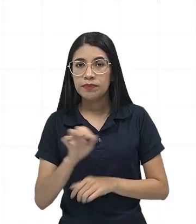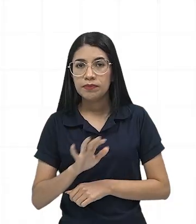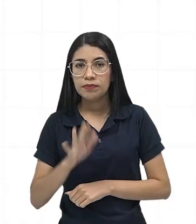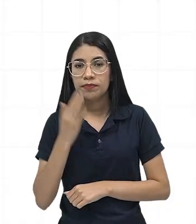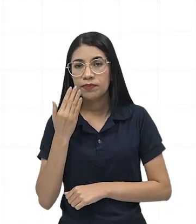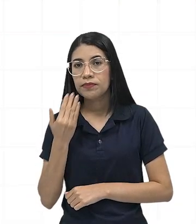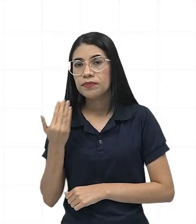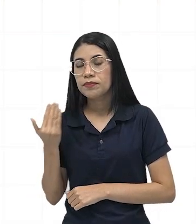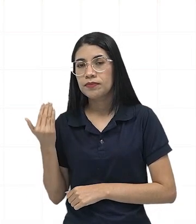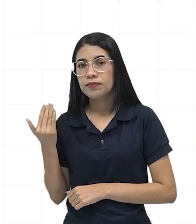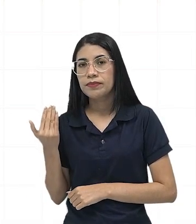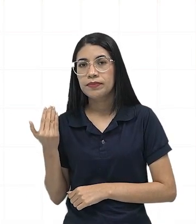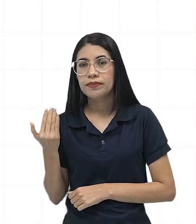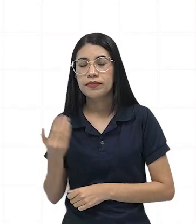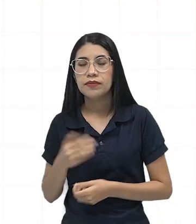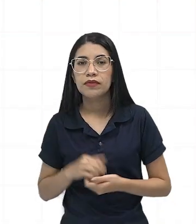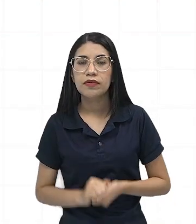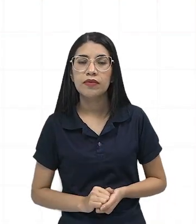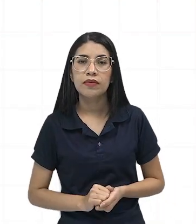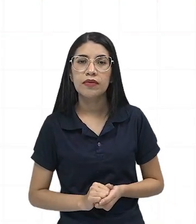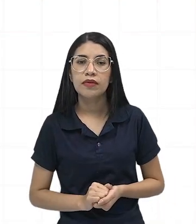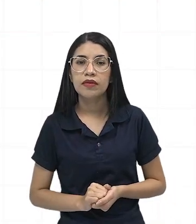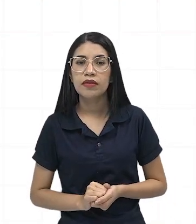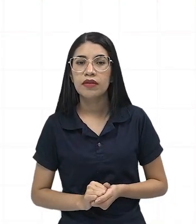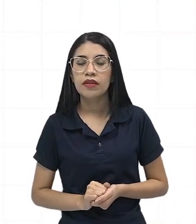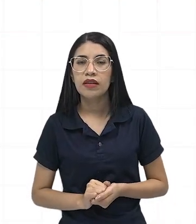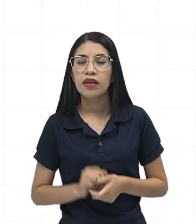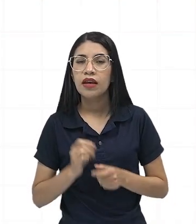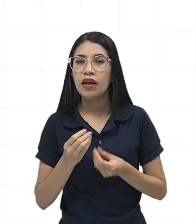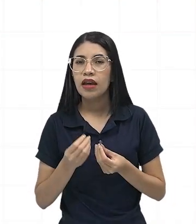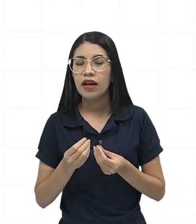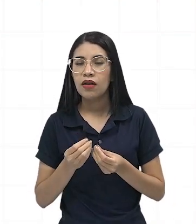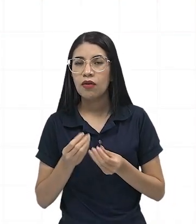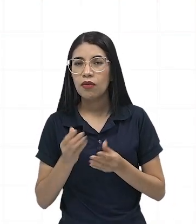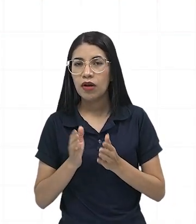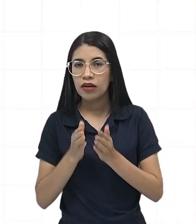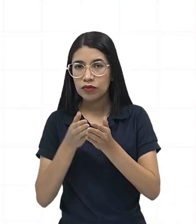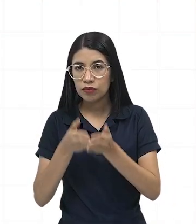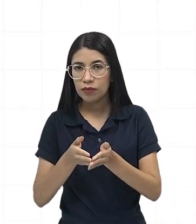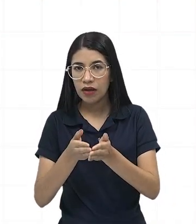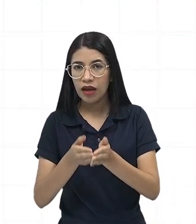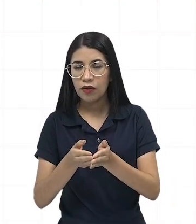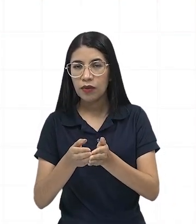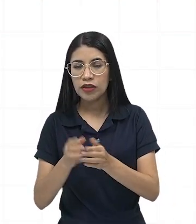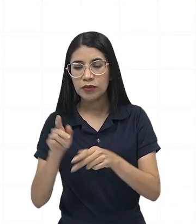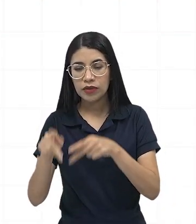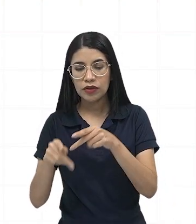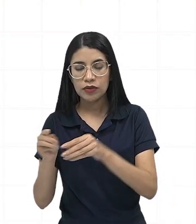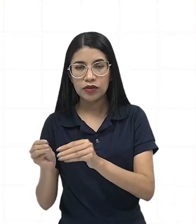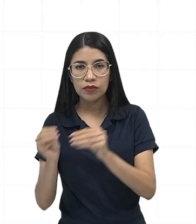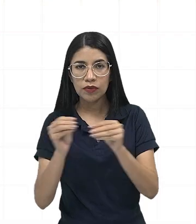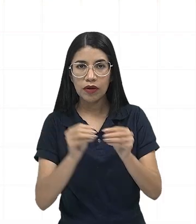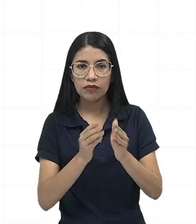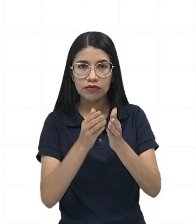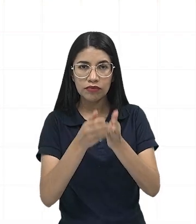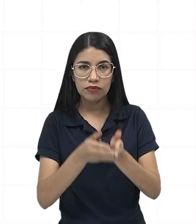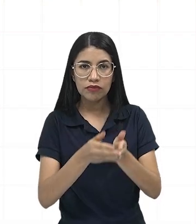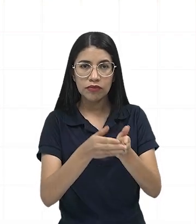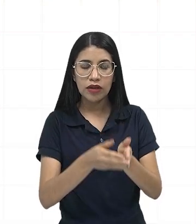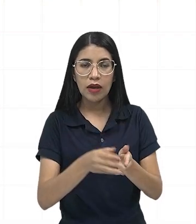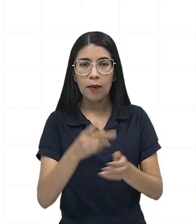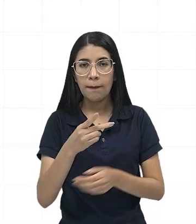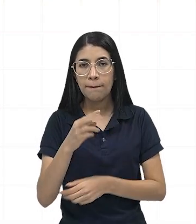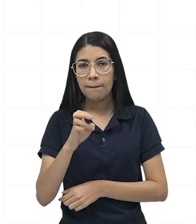vocês. Bom, aqui a gente tem a imagem do embarque dos peregrinos. Peregrinos vai ser o nome dado